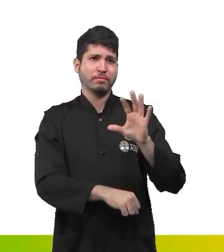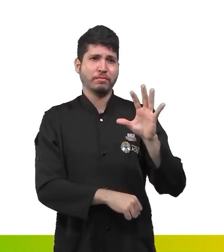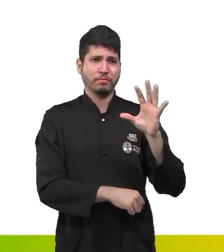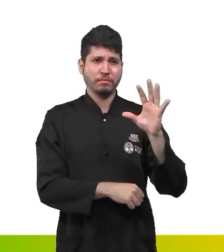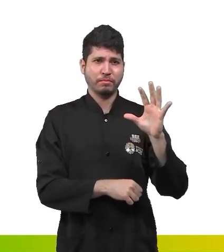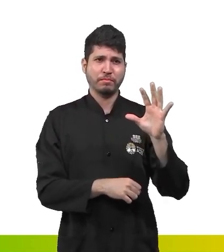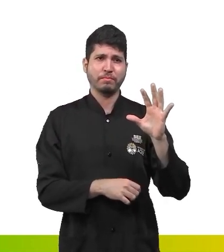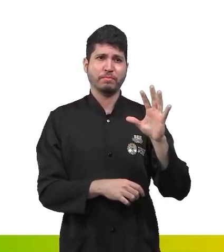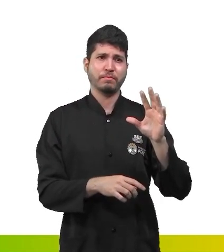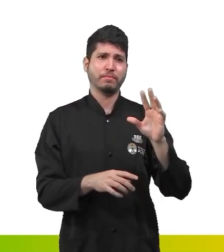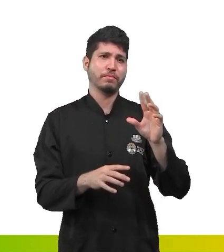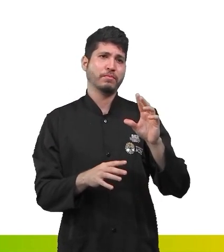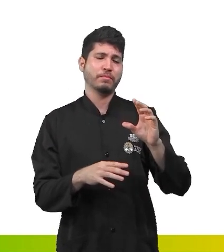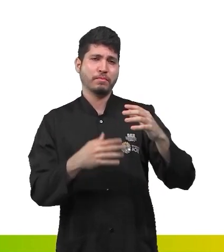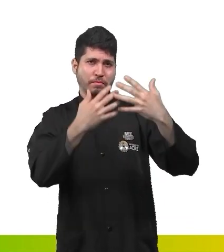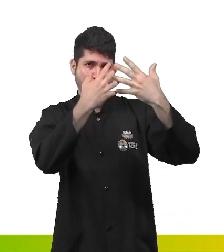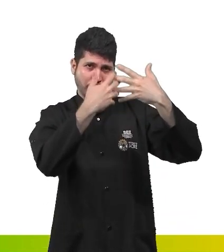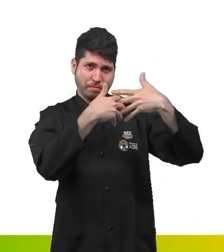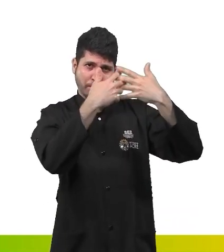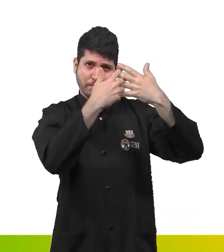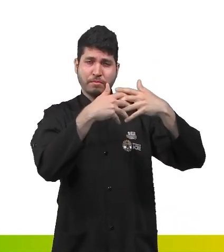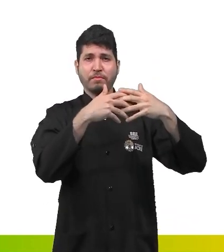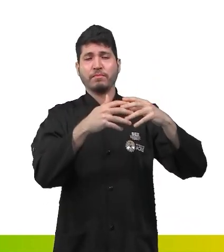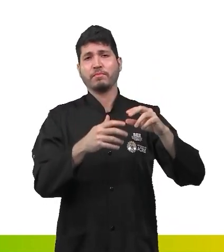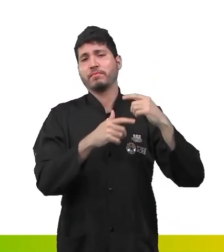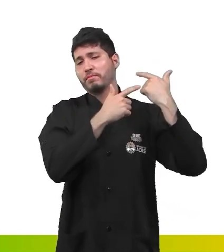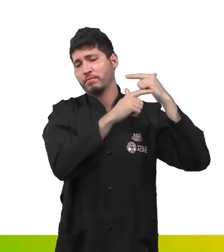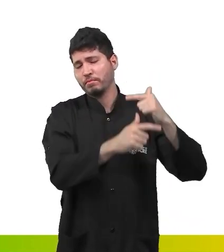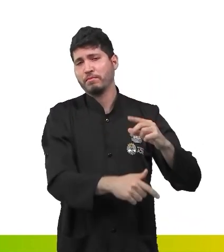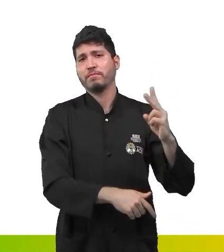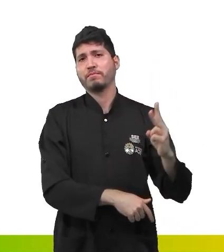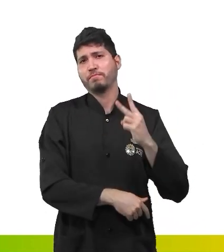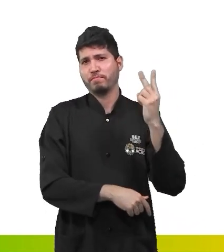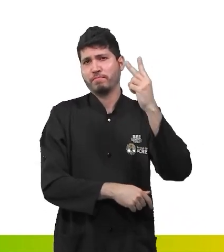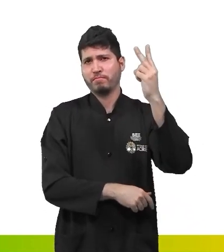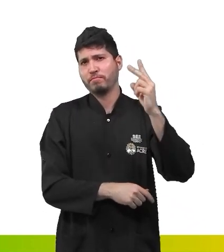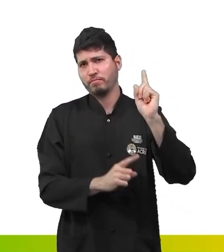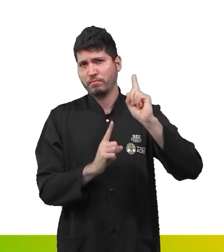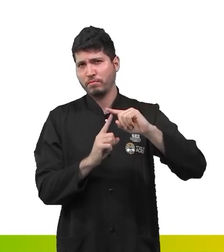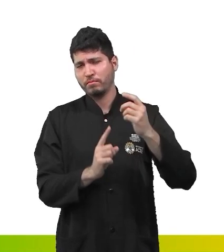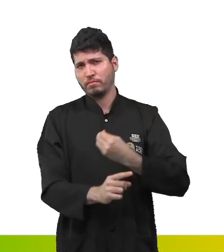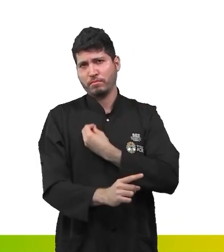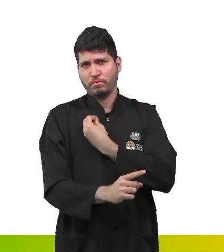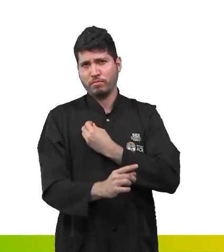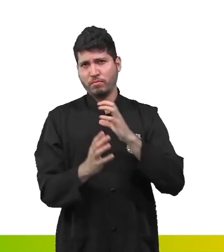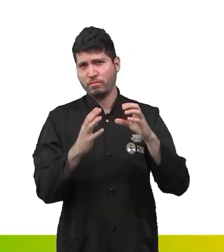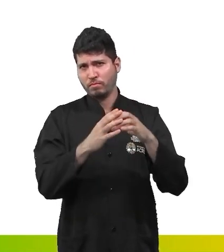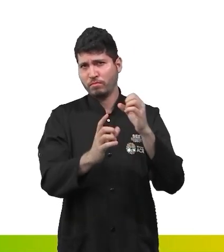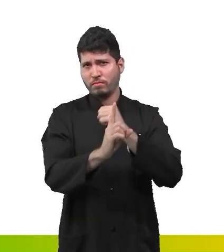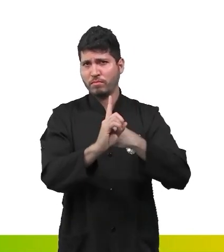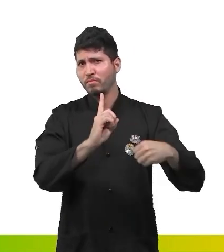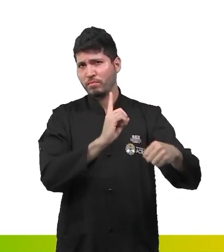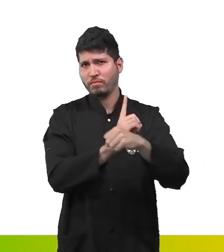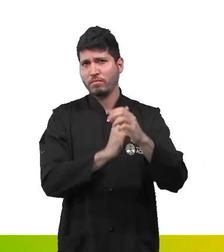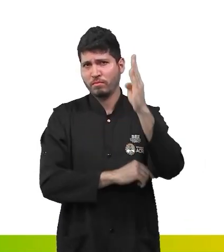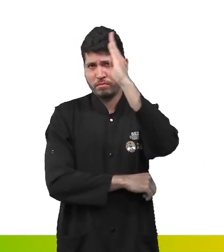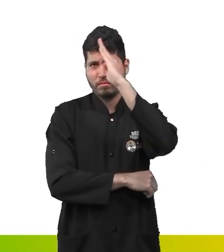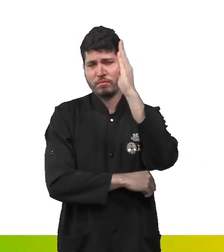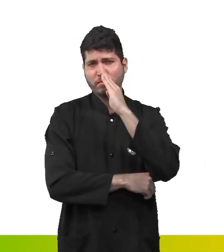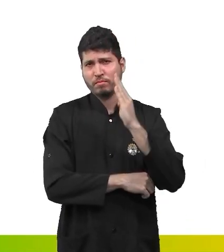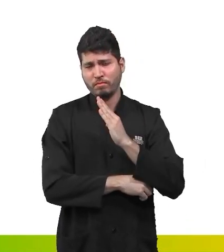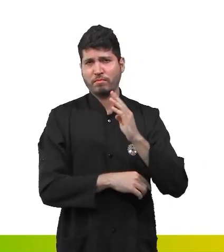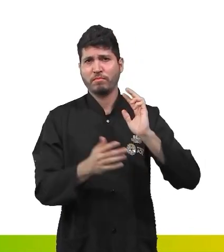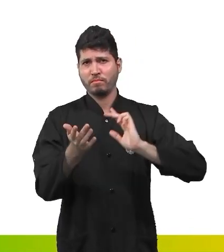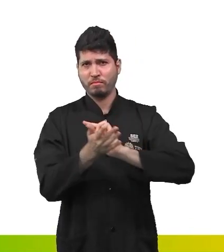que engloba tradições, valores e modos de vida de um grupo social. Ok. No Brasil,